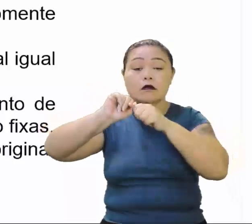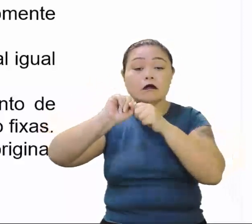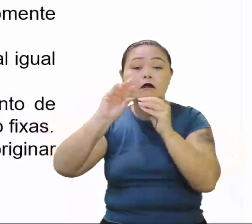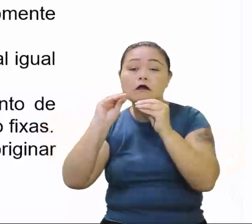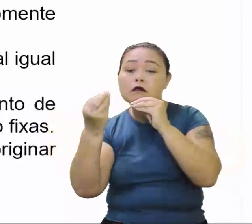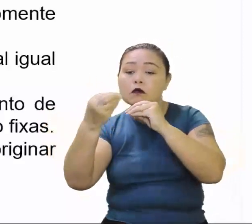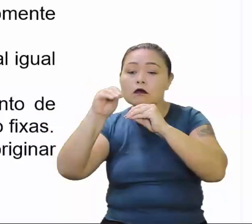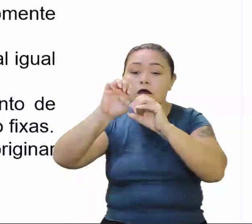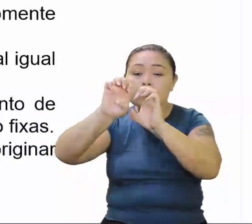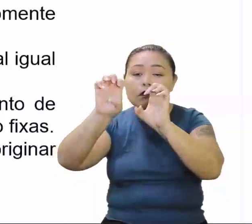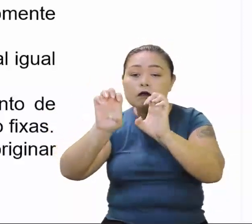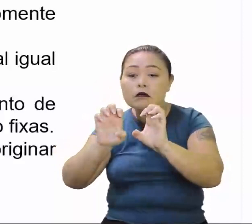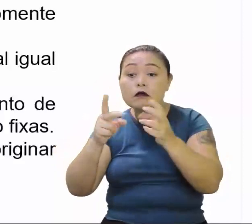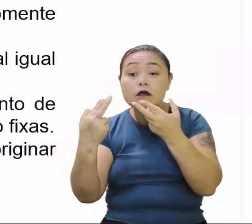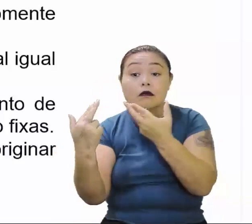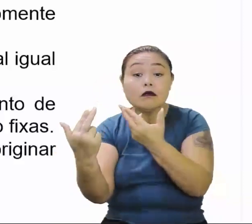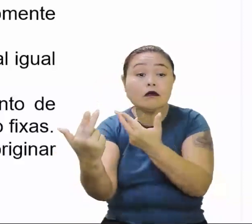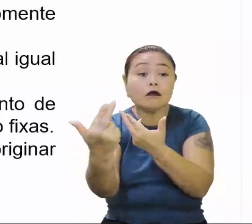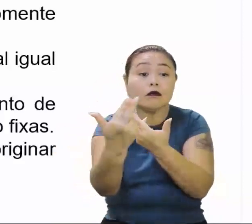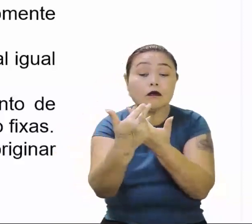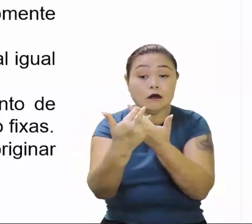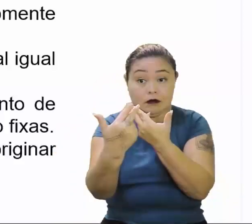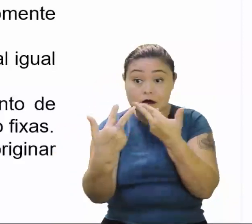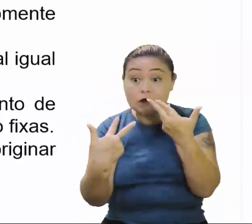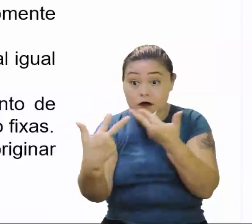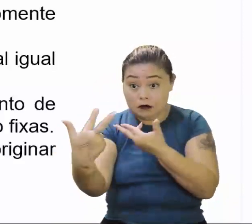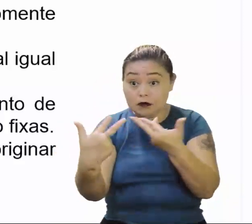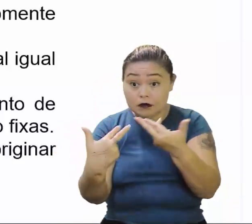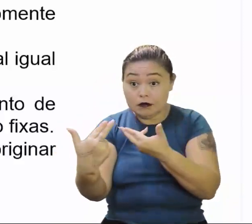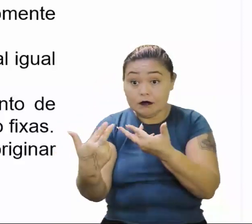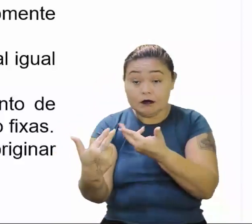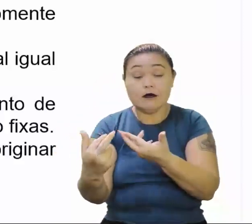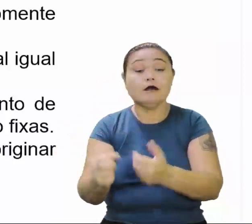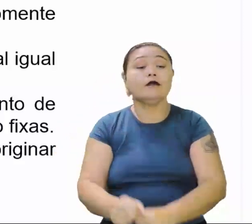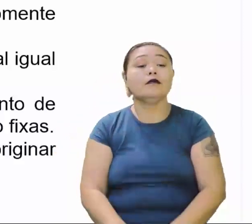arranjo estrutural igual entre si.